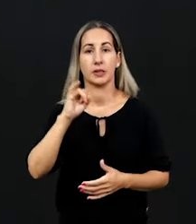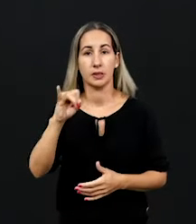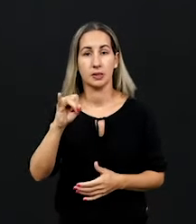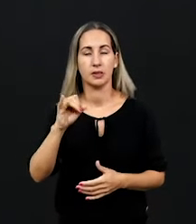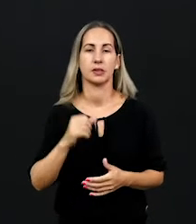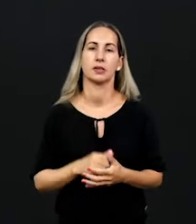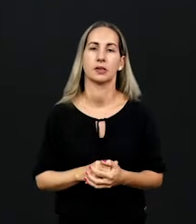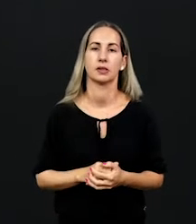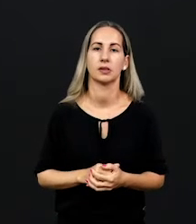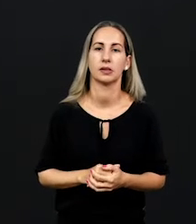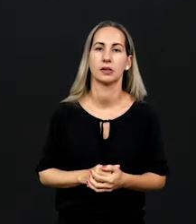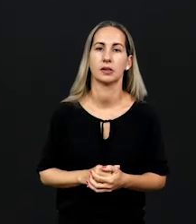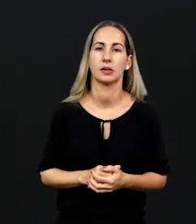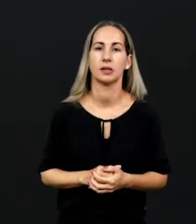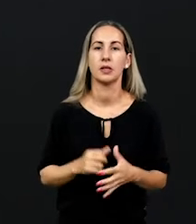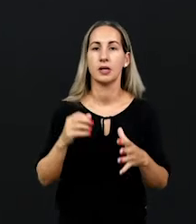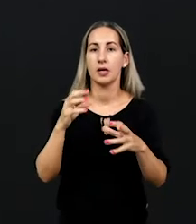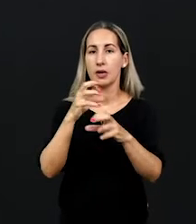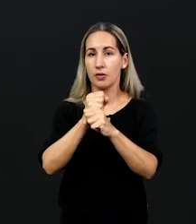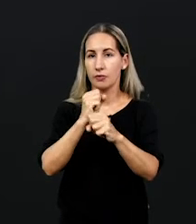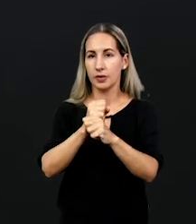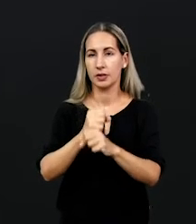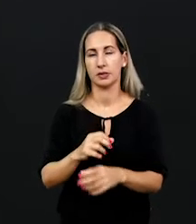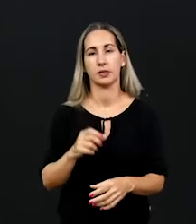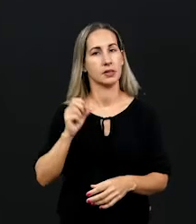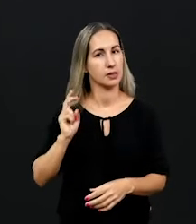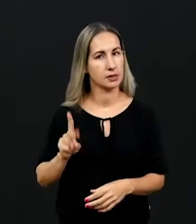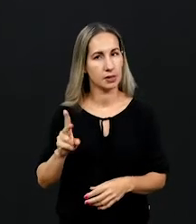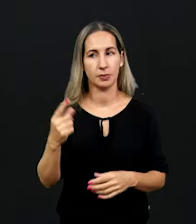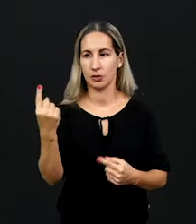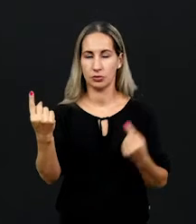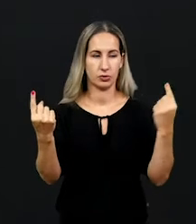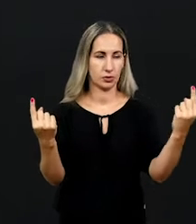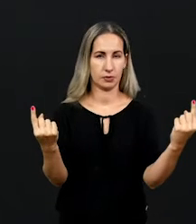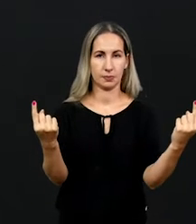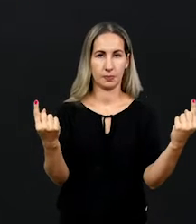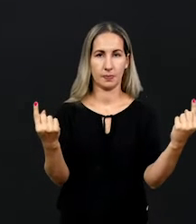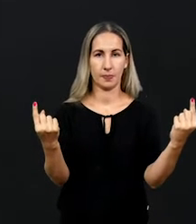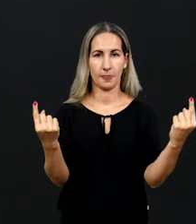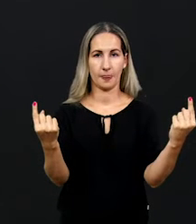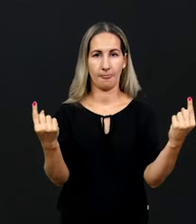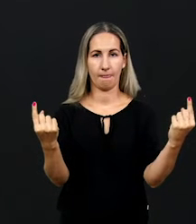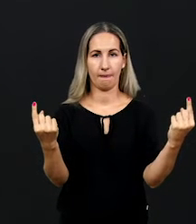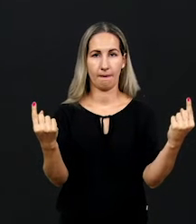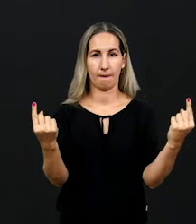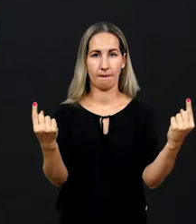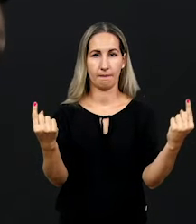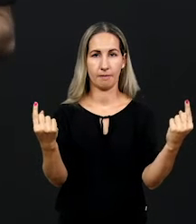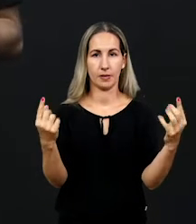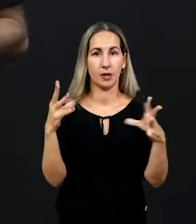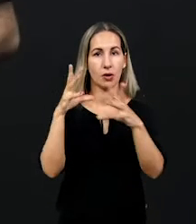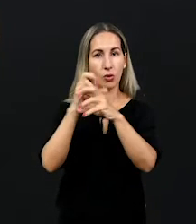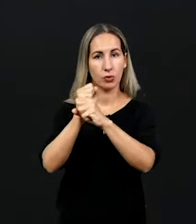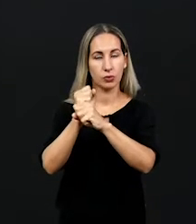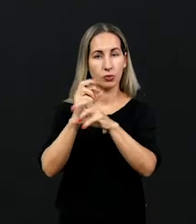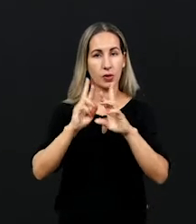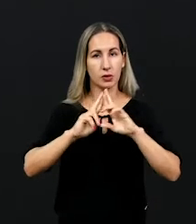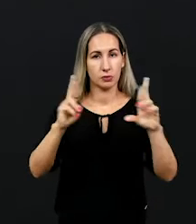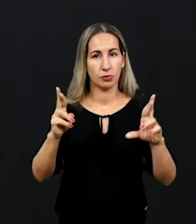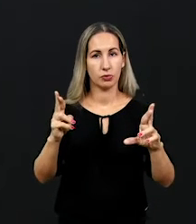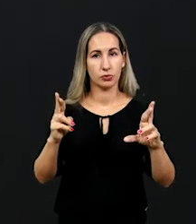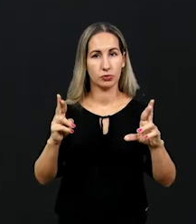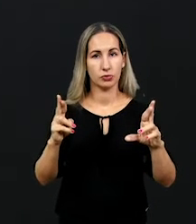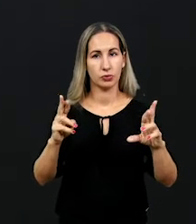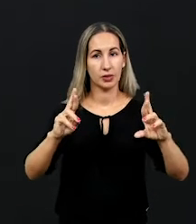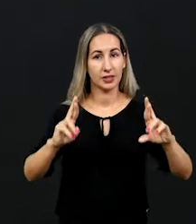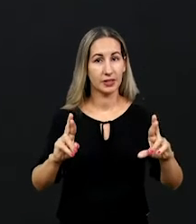por algum acaso você pegou sempre os extremos e de repente tu achou um resultado